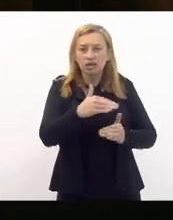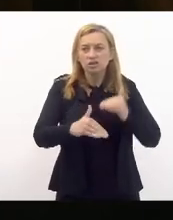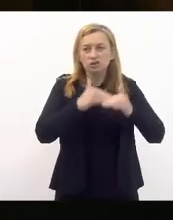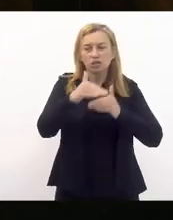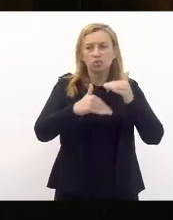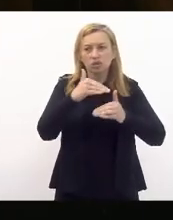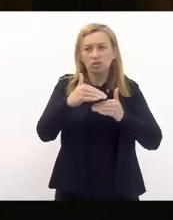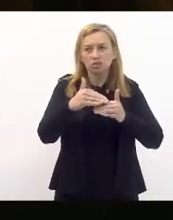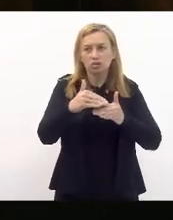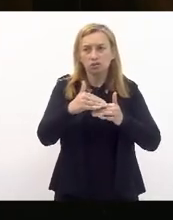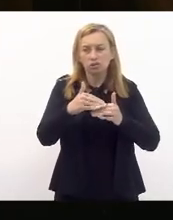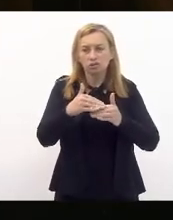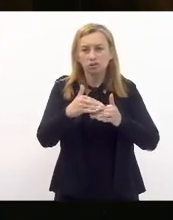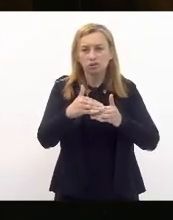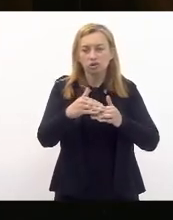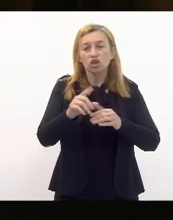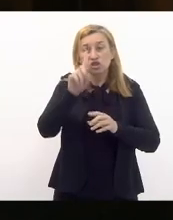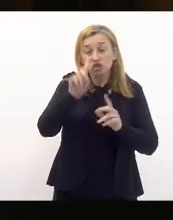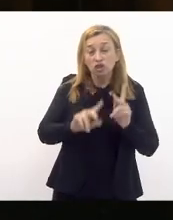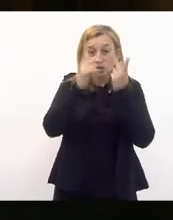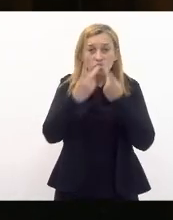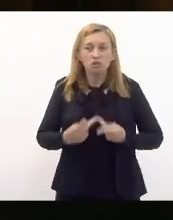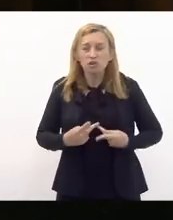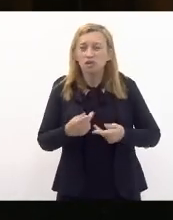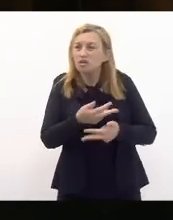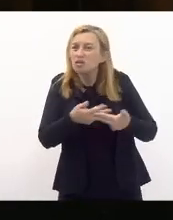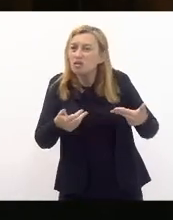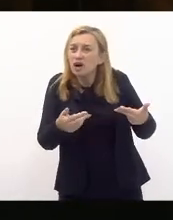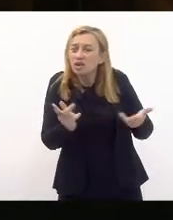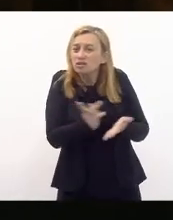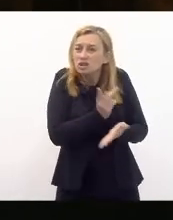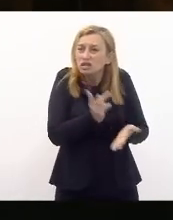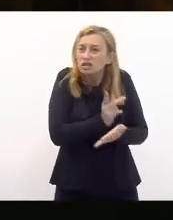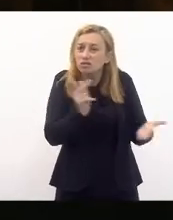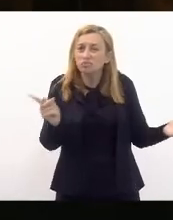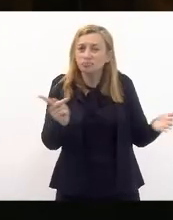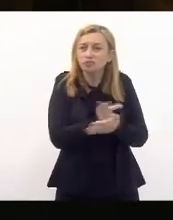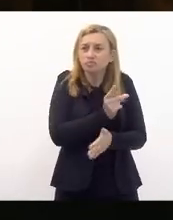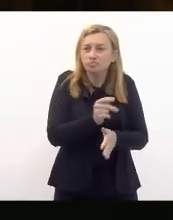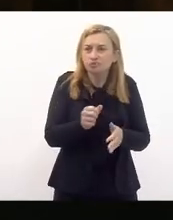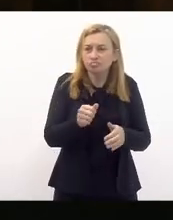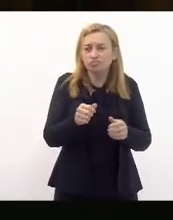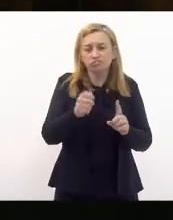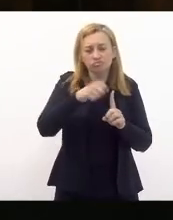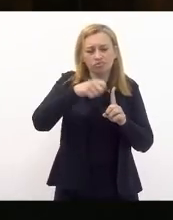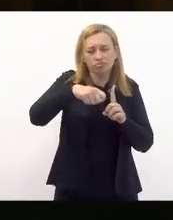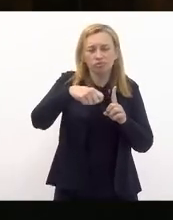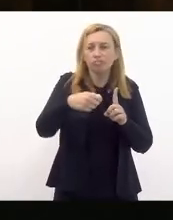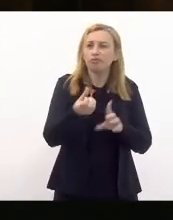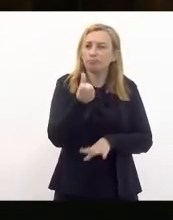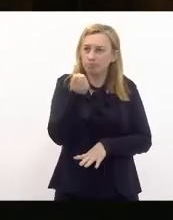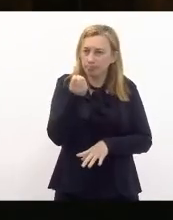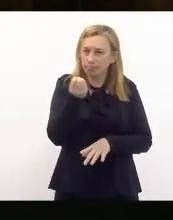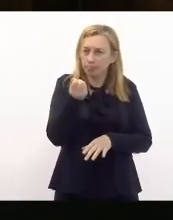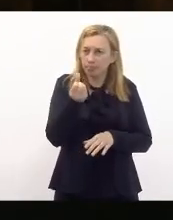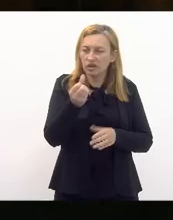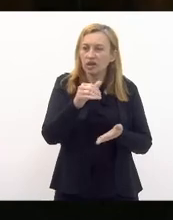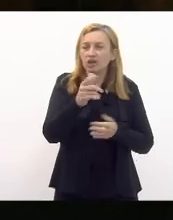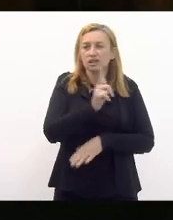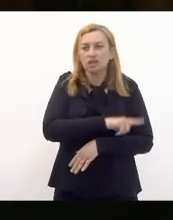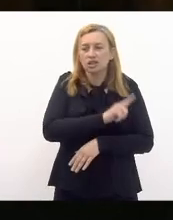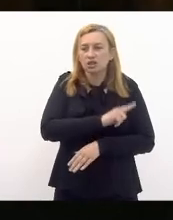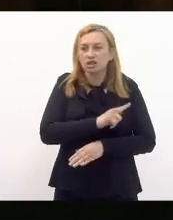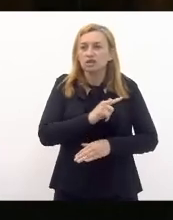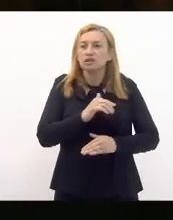Social e direitos humanos diante a tantos descasos que vem ocorrendo durante esses seis meses de gestão na secretaria